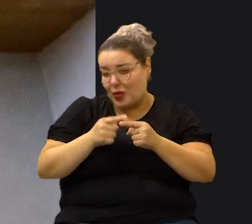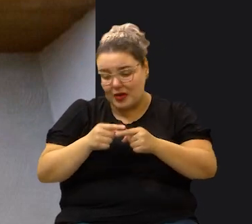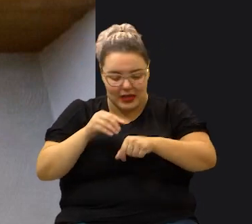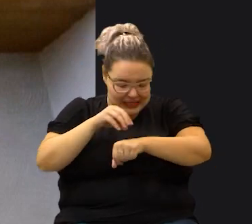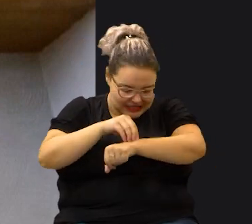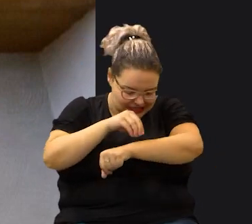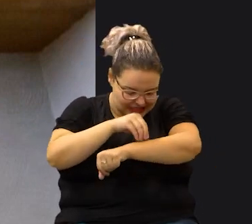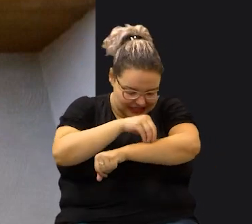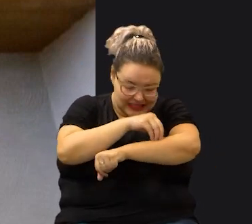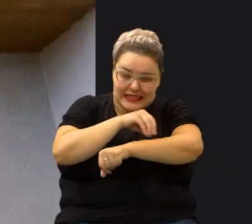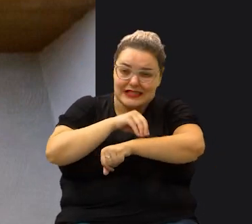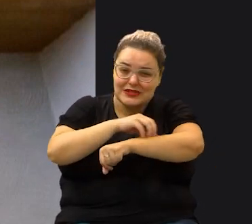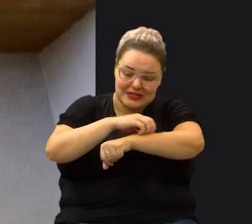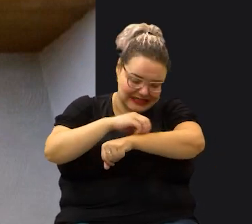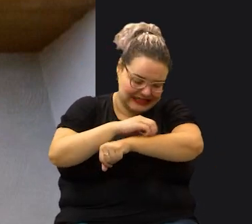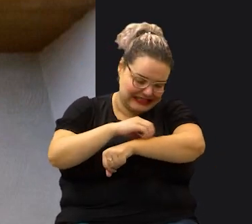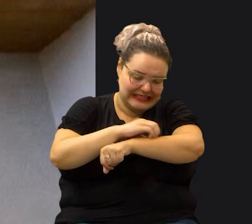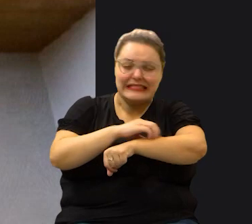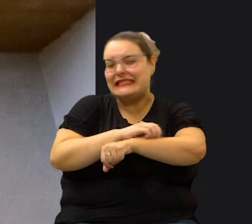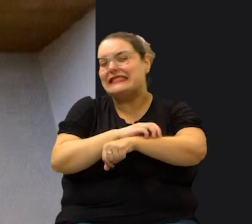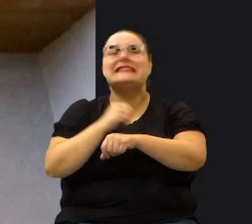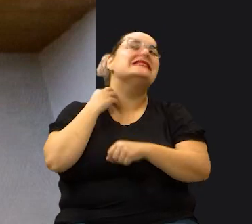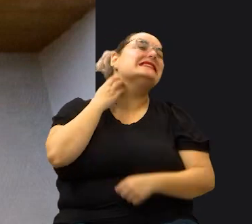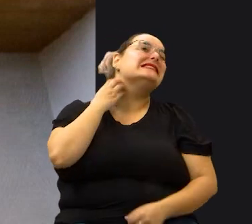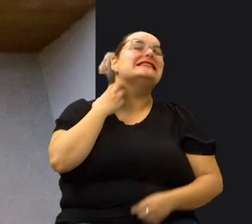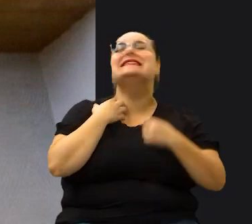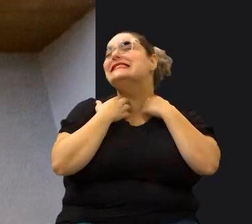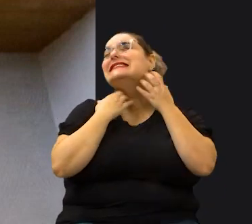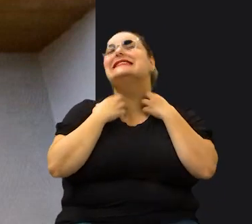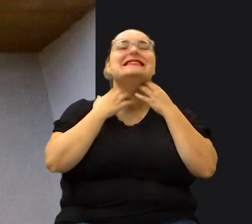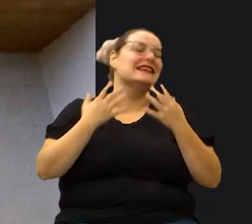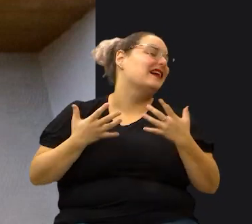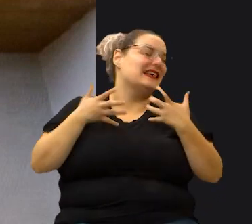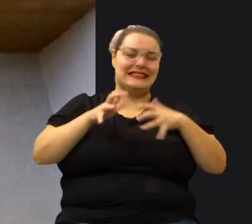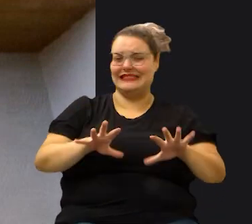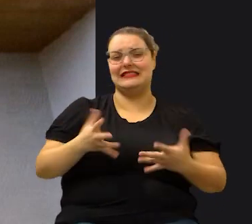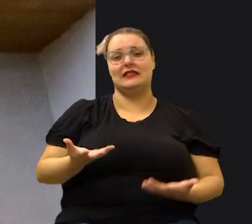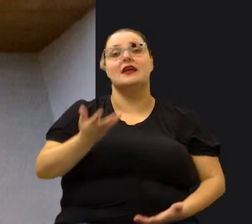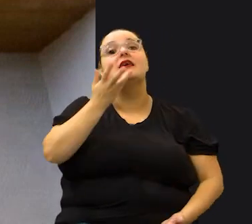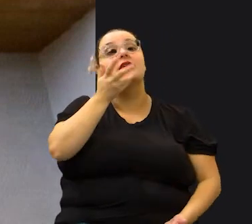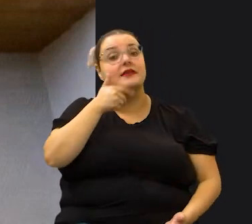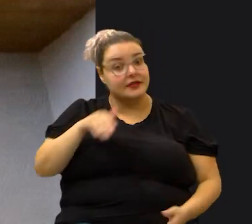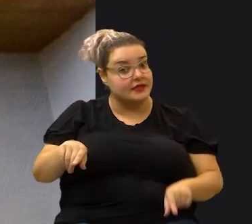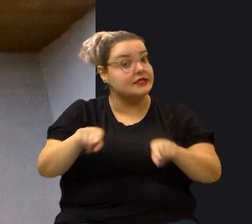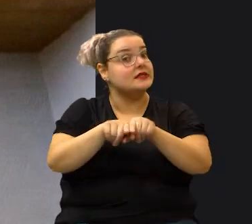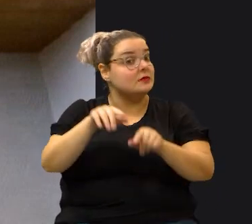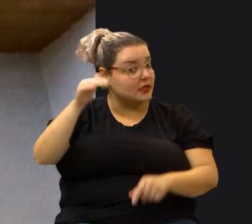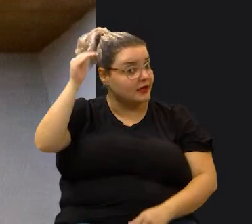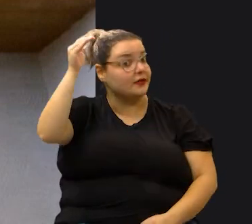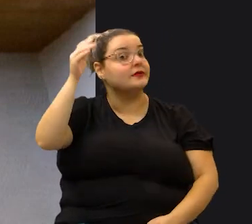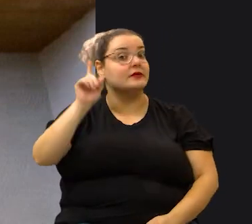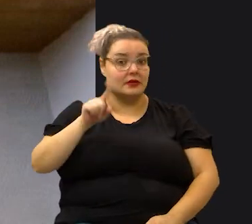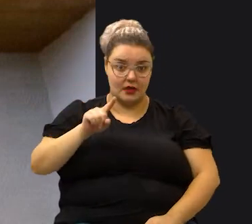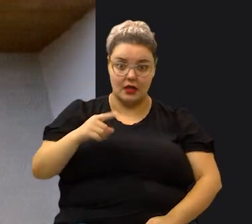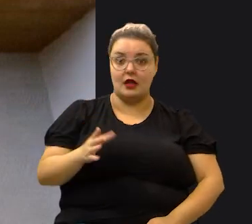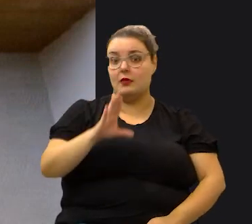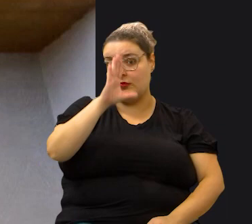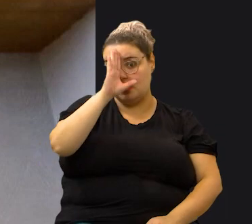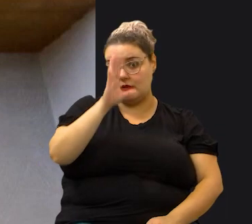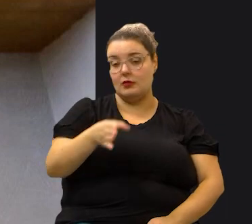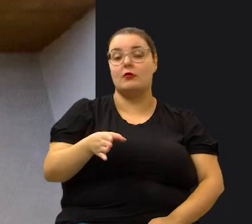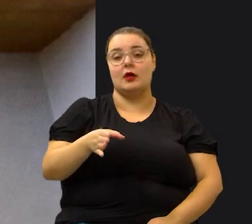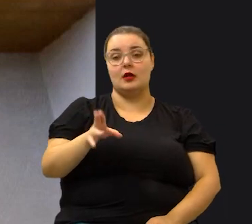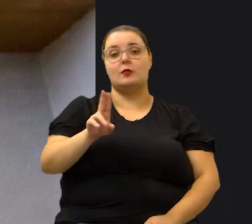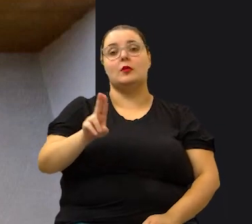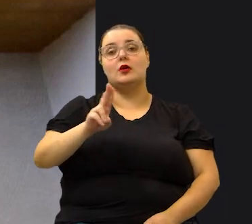lesõezinhas de pele, elas muitas vezes podem causam coceira, causam desconfortos tanto em crianças quanto adultos, e são causados principalmente